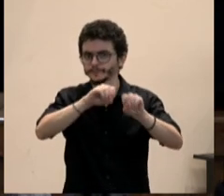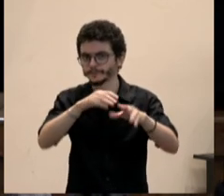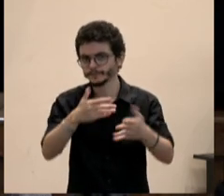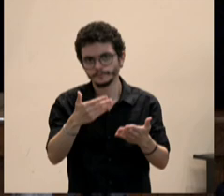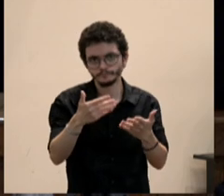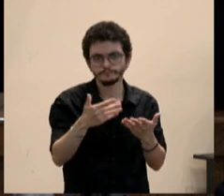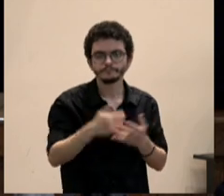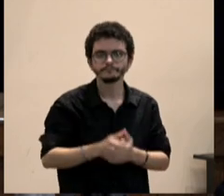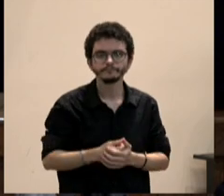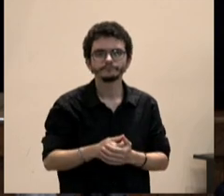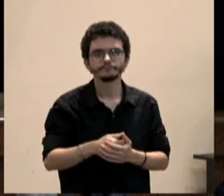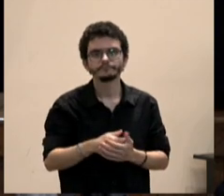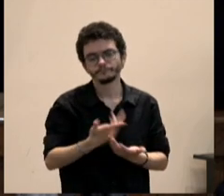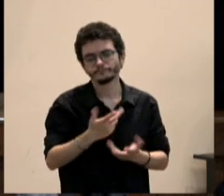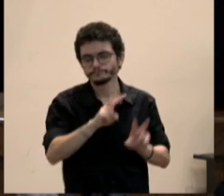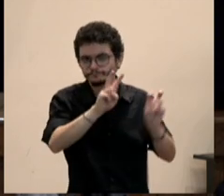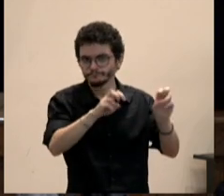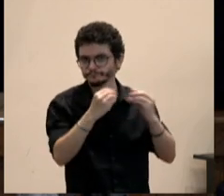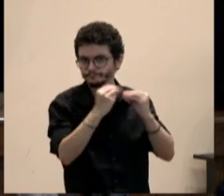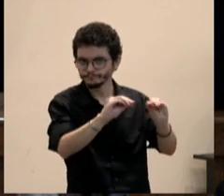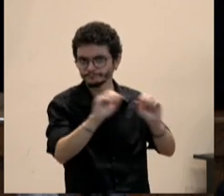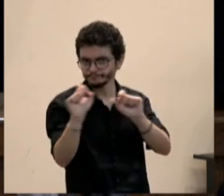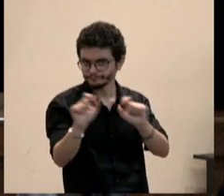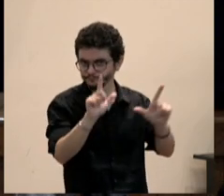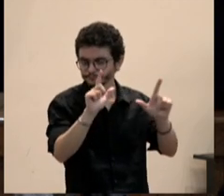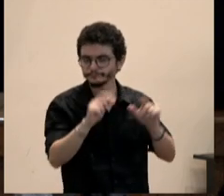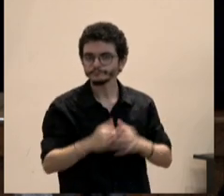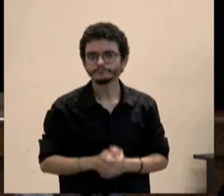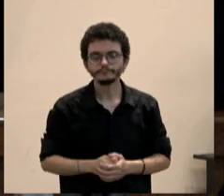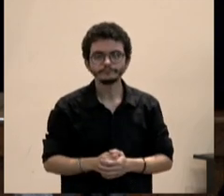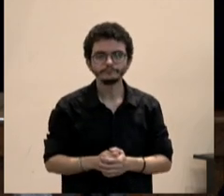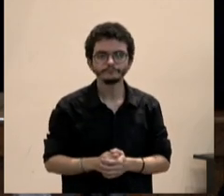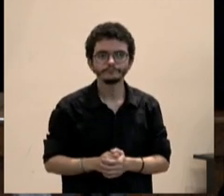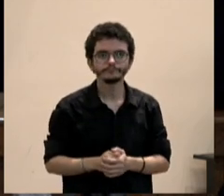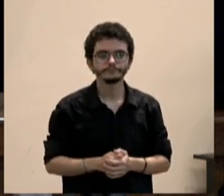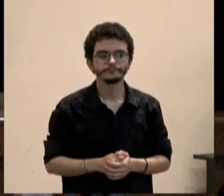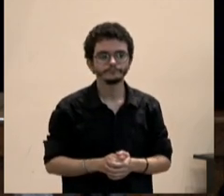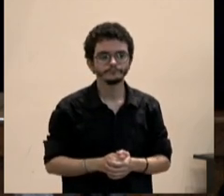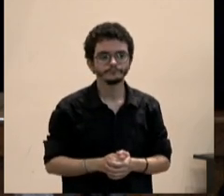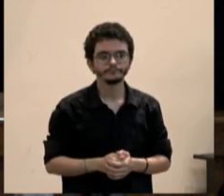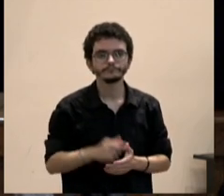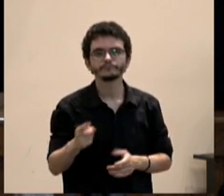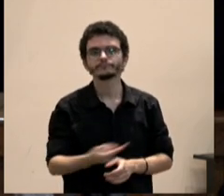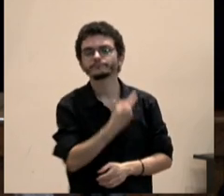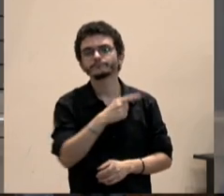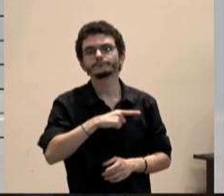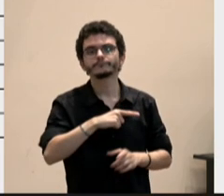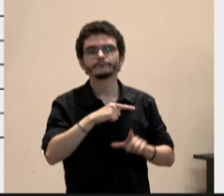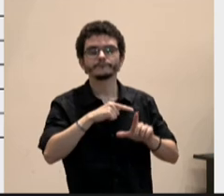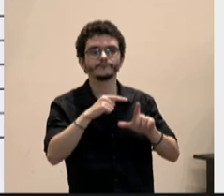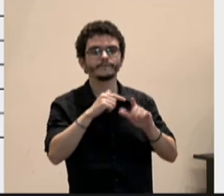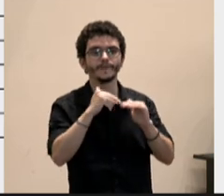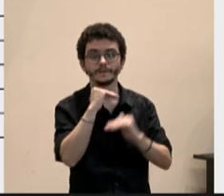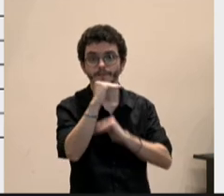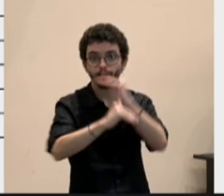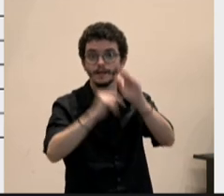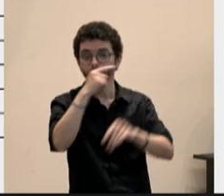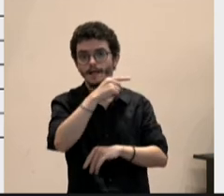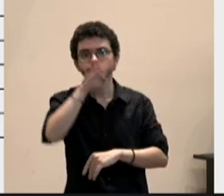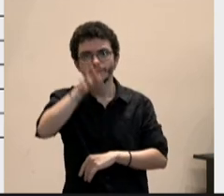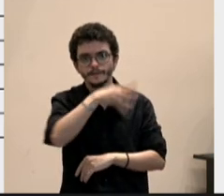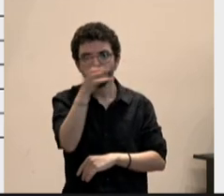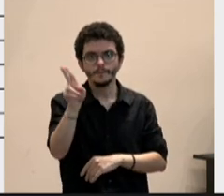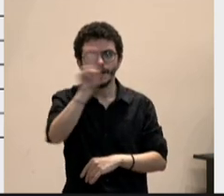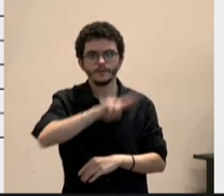que é uma questão colocada. Pode passar. Aqui tem a evolução. Essa é uma tabela que eu uso